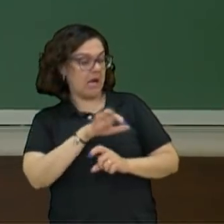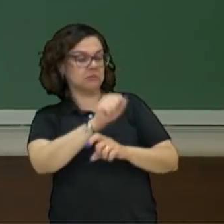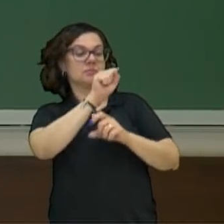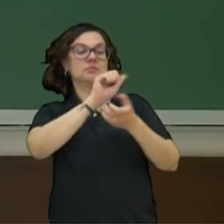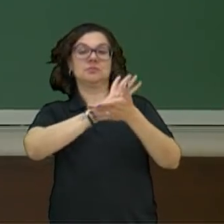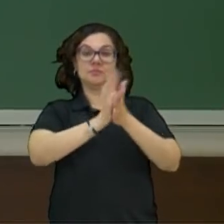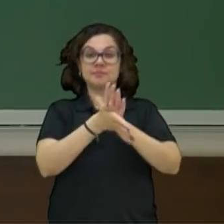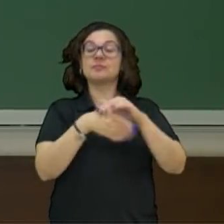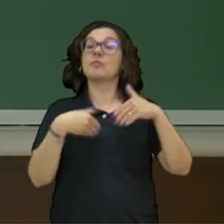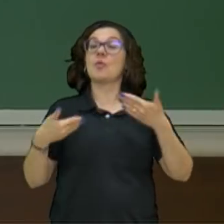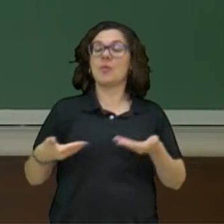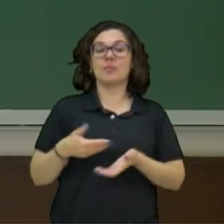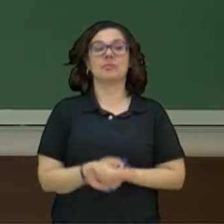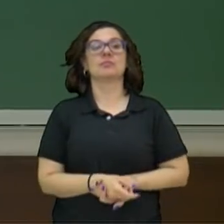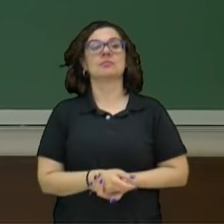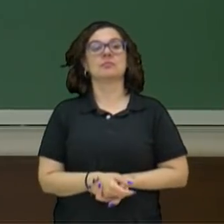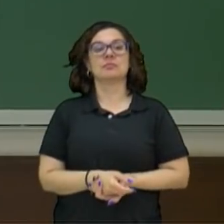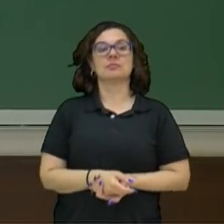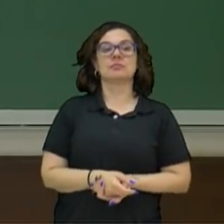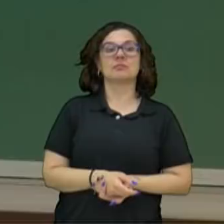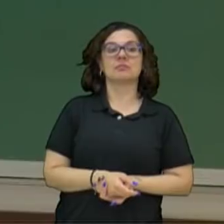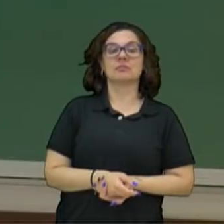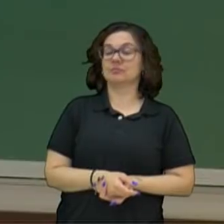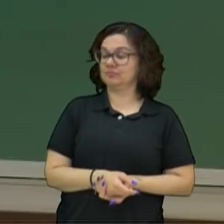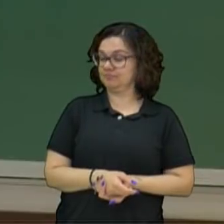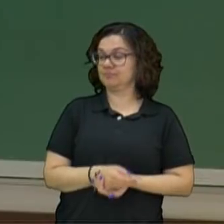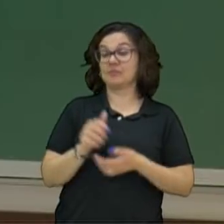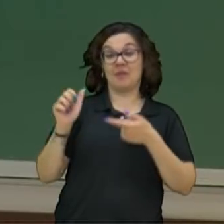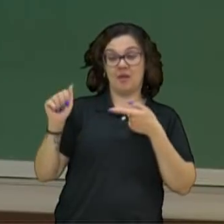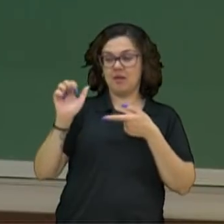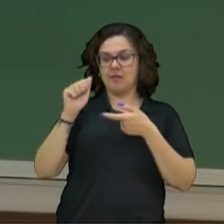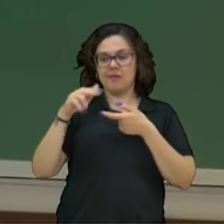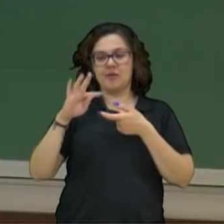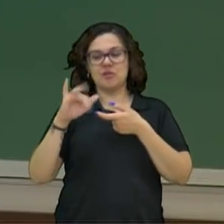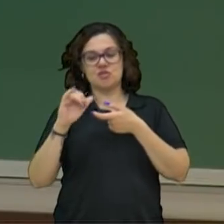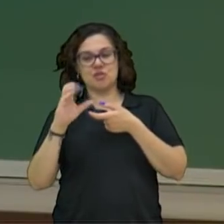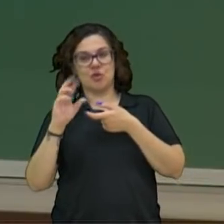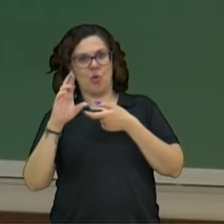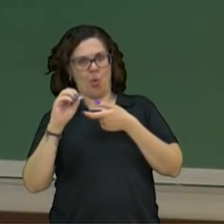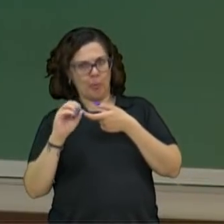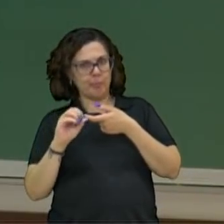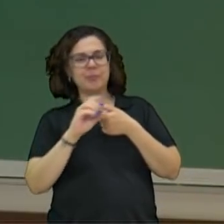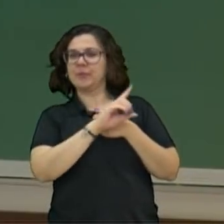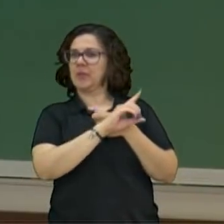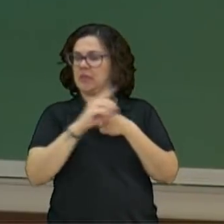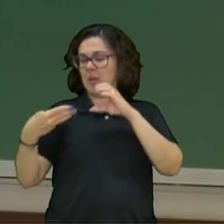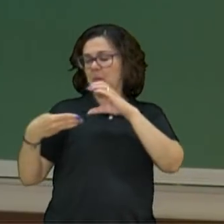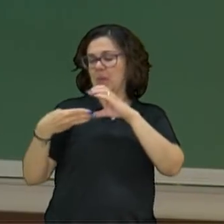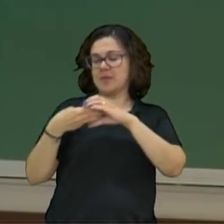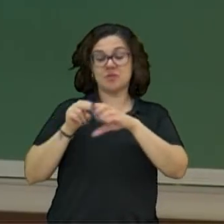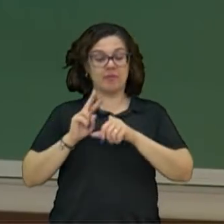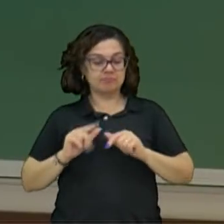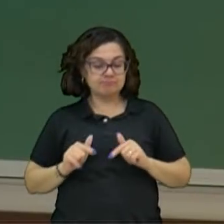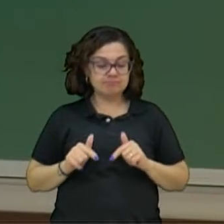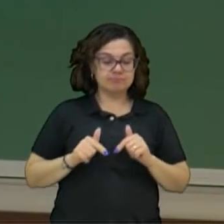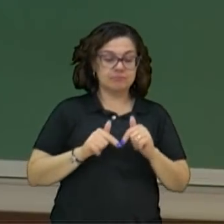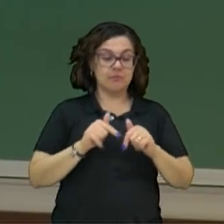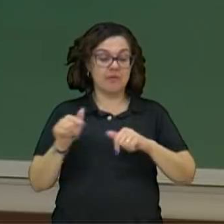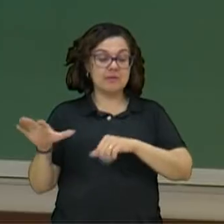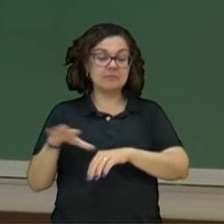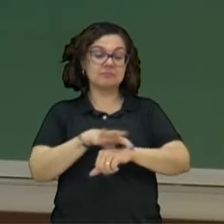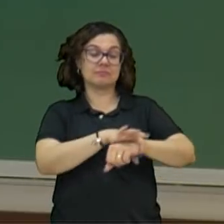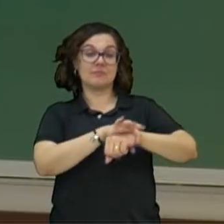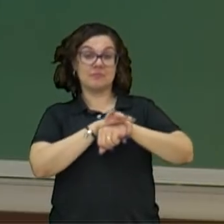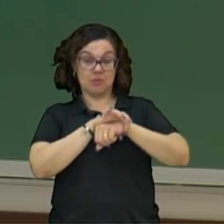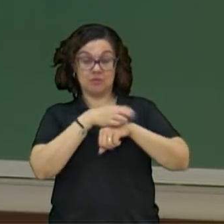consegue combater? Anticorpos? Não, né? Anticorpos é o que a gente vai produzir em determinadas situações e que vai